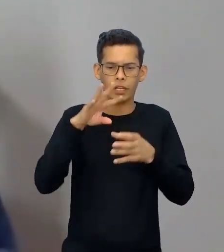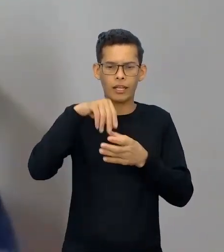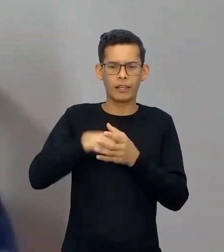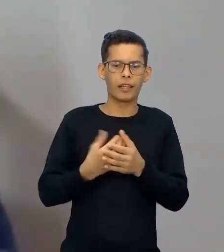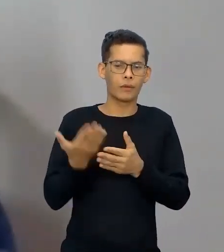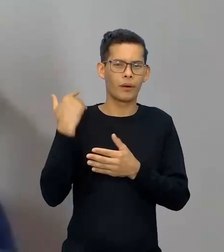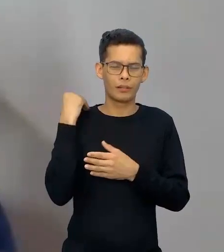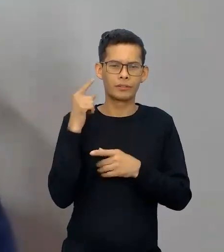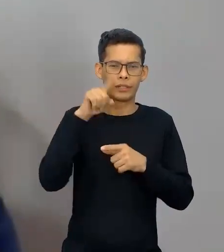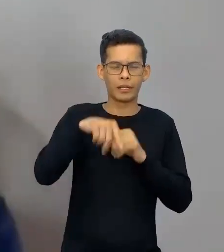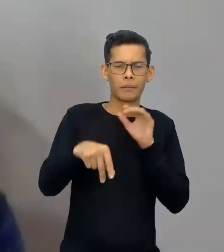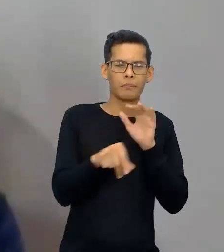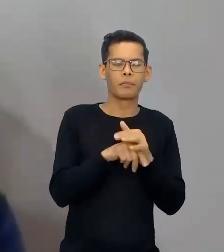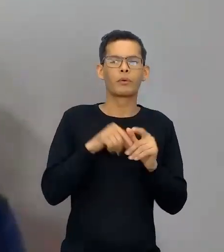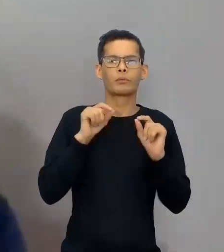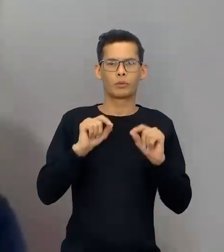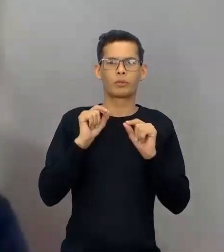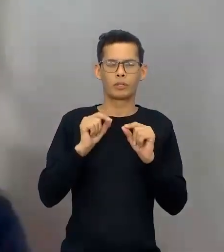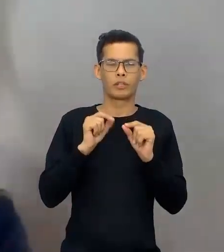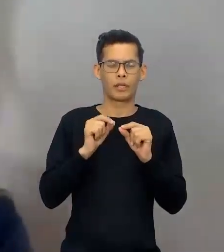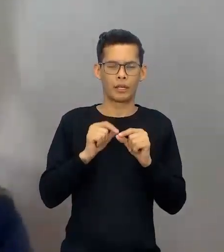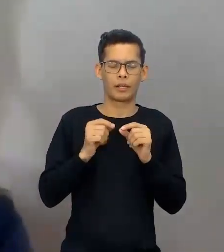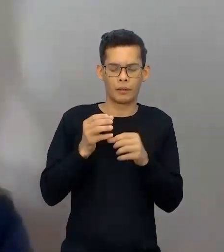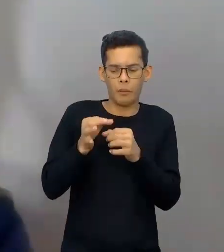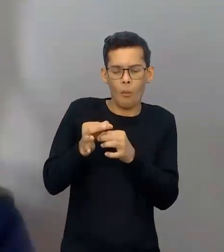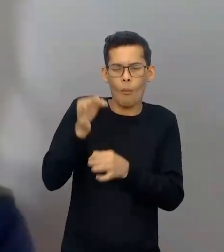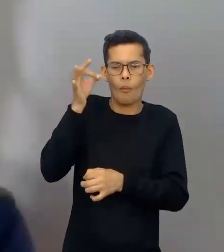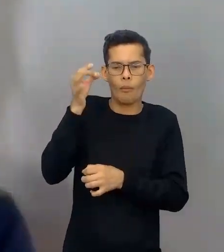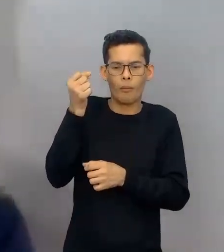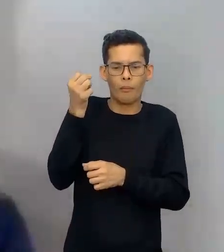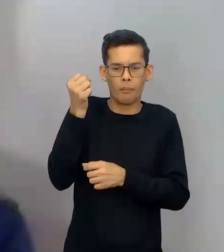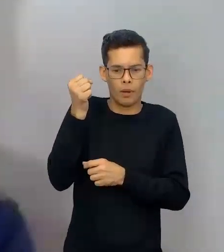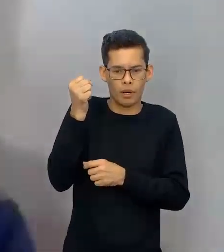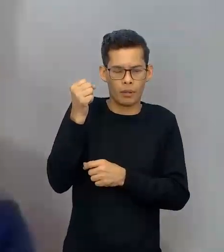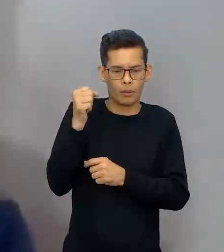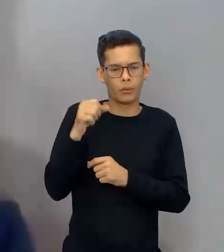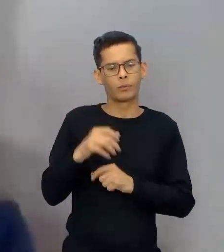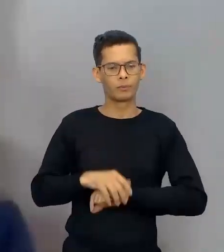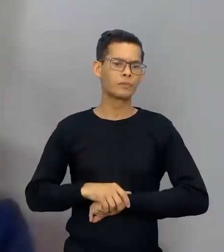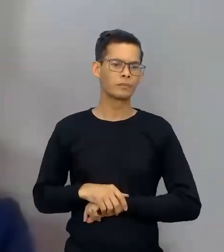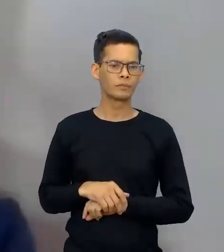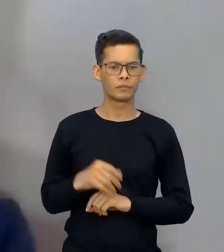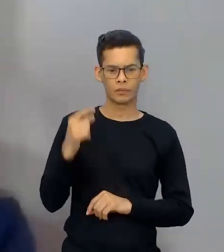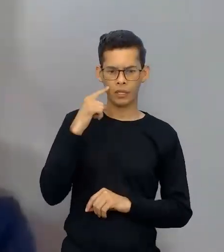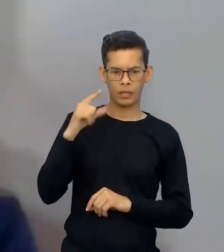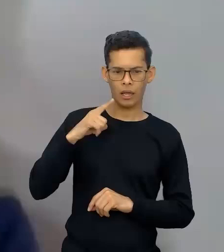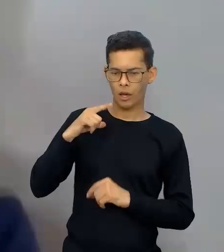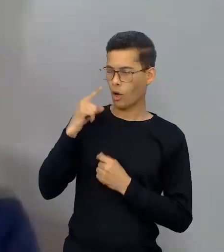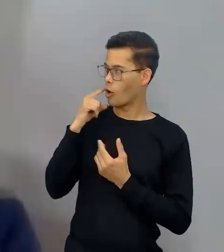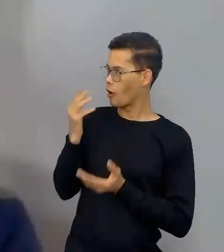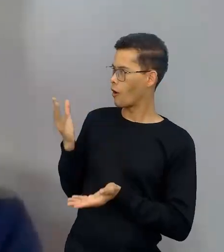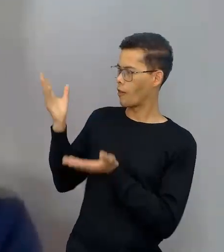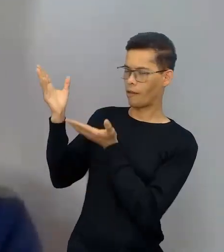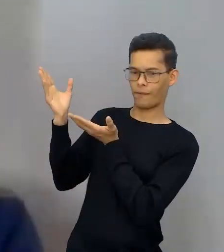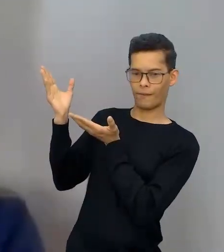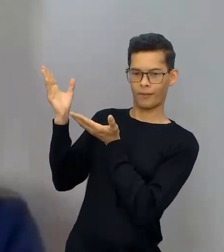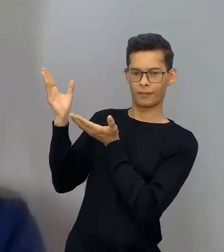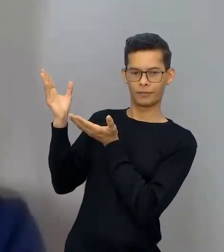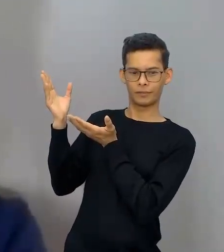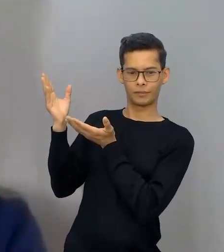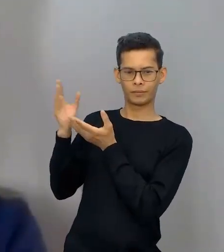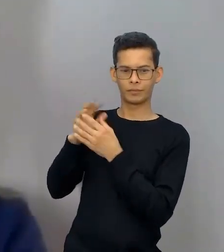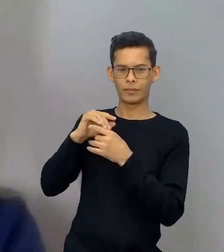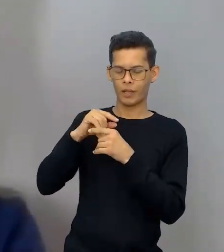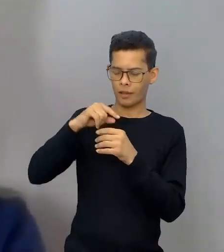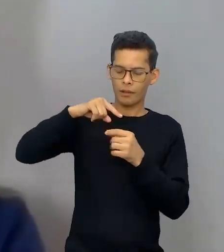Então, é um potezinho de palmito, que nós temos uma pétala, o papel de tornassol e o que eu coloco, fio